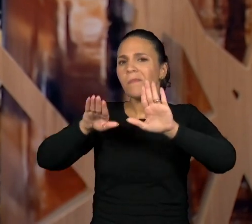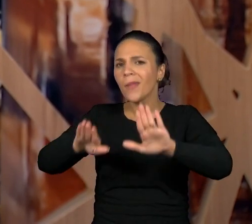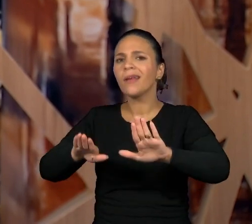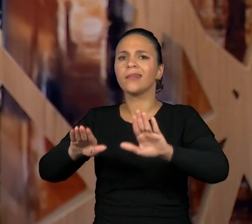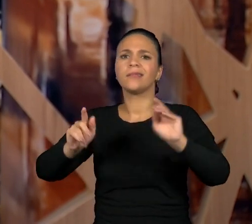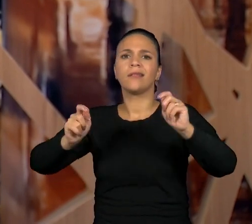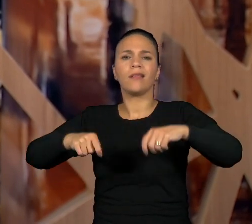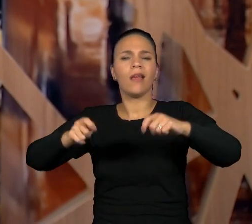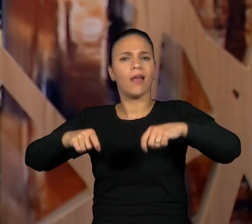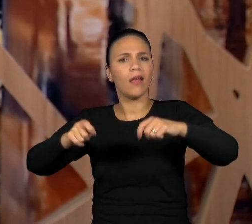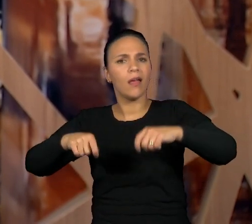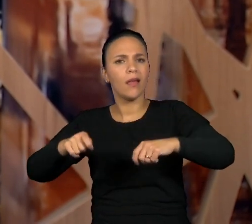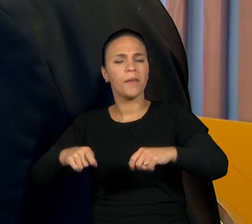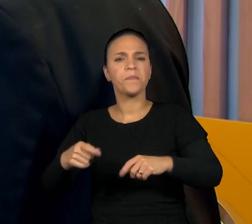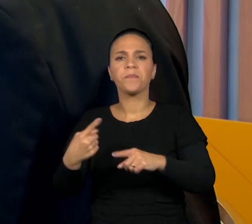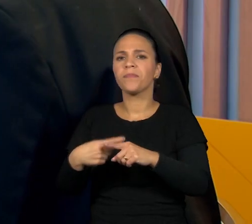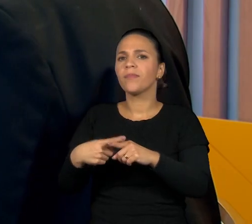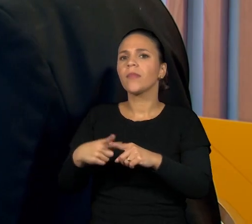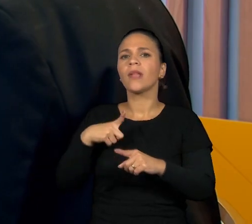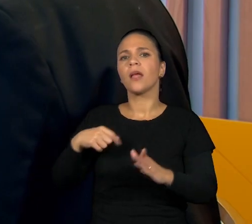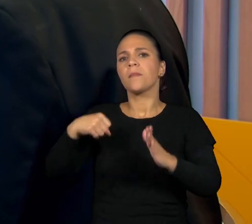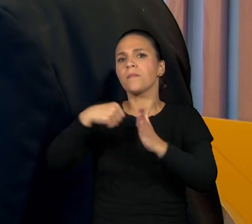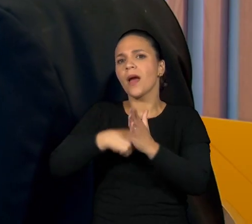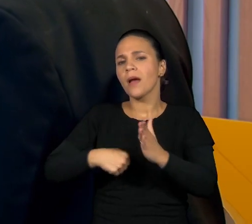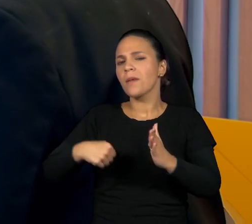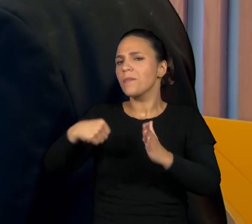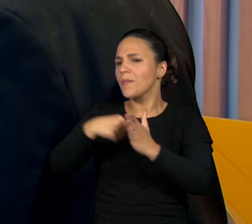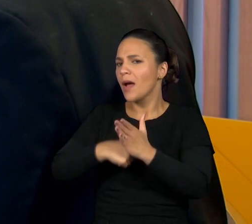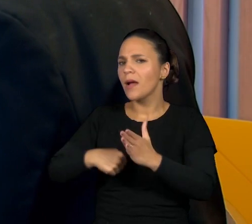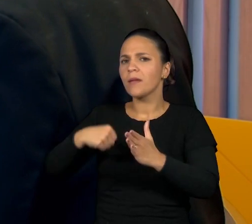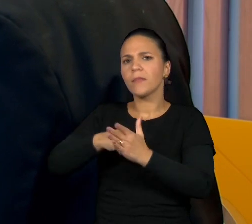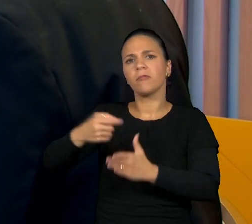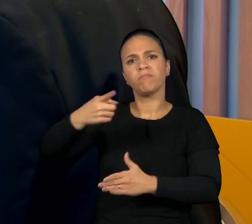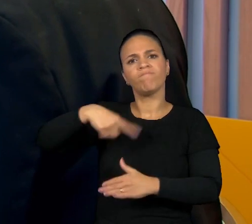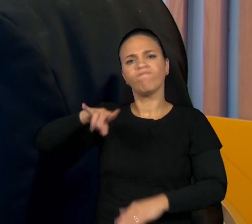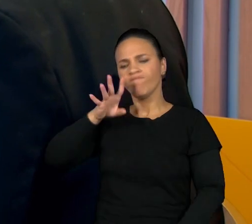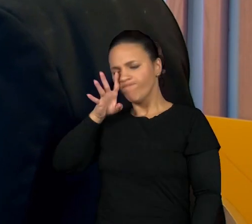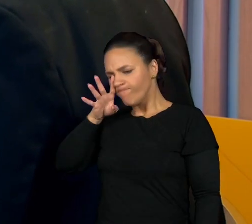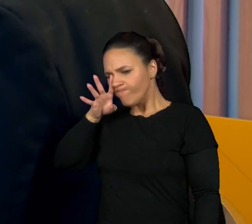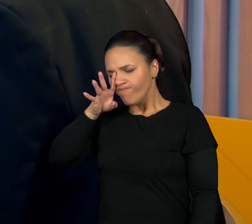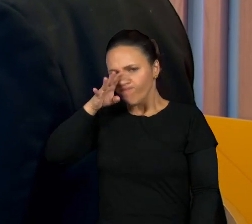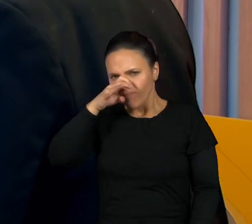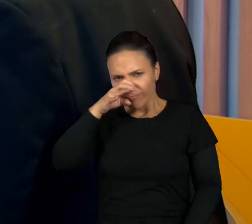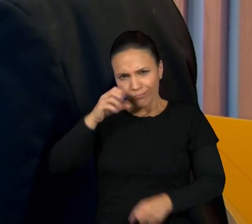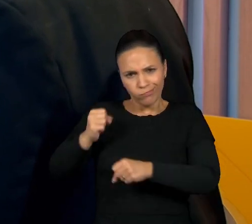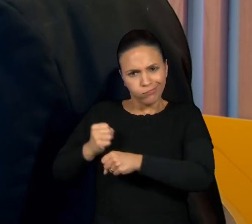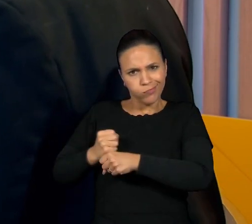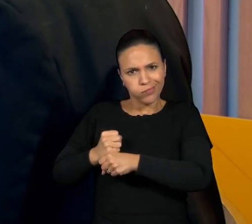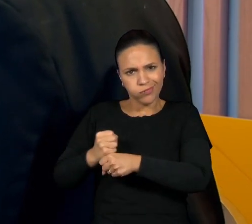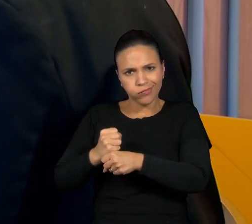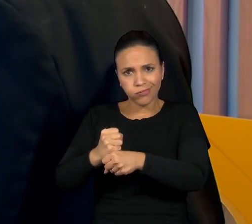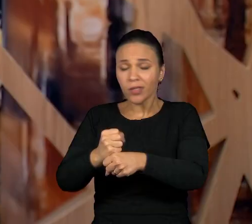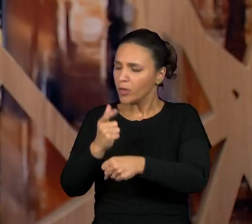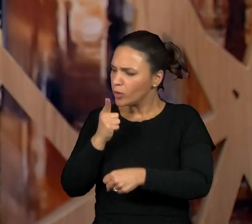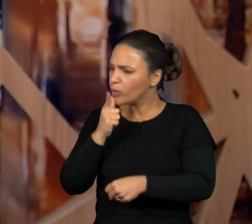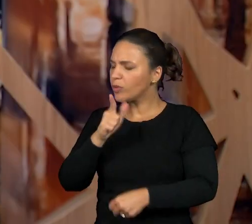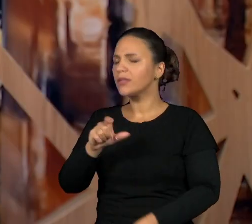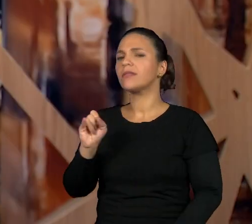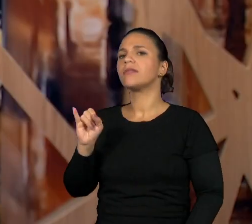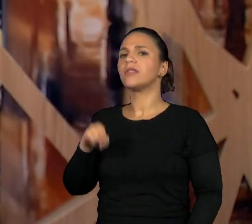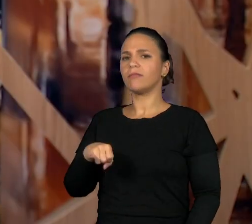por conta de uma luta secular, de uma resiliência muito grande, a gente tem conseguido,